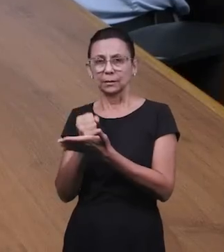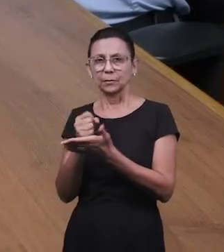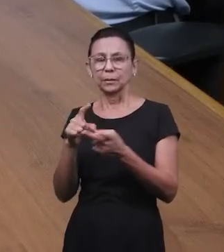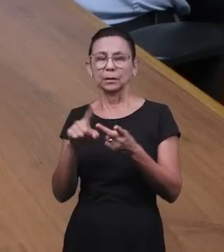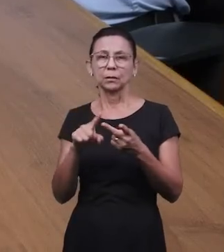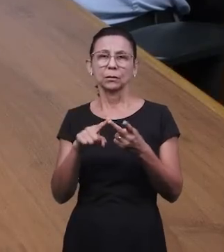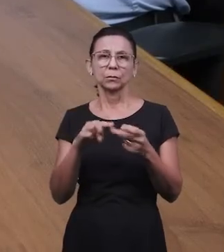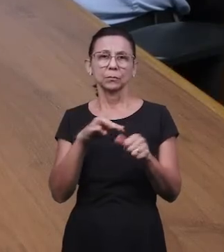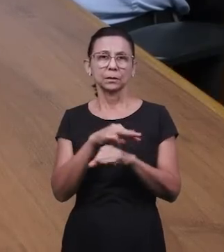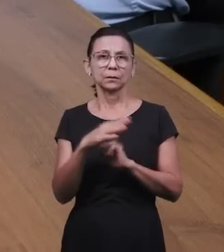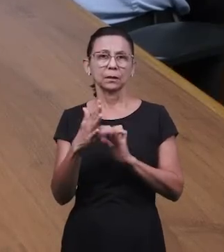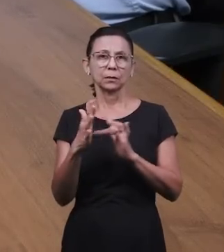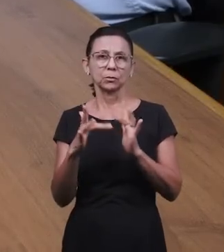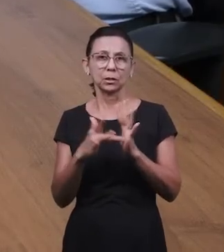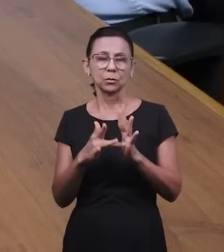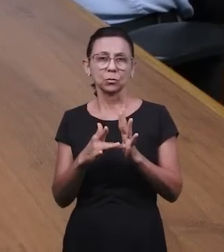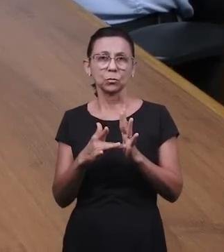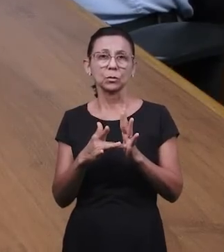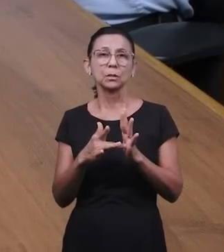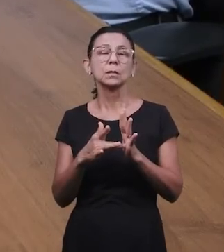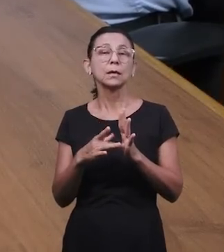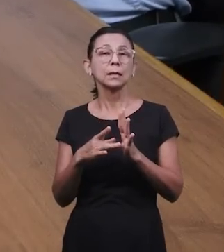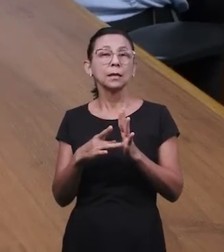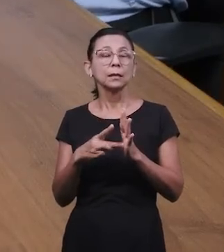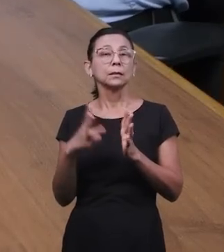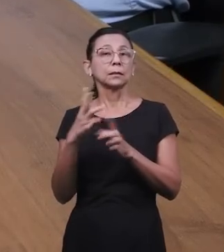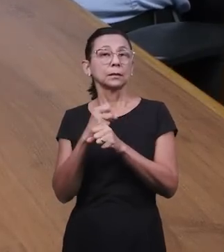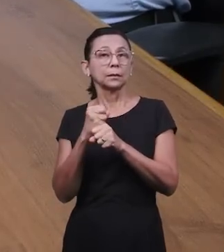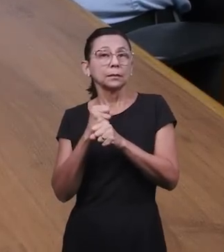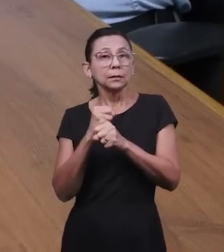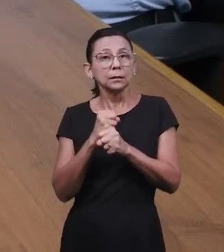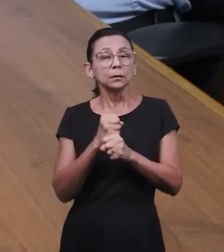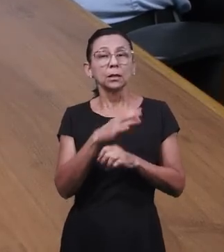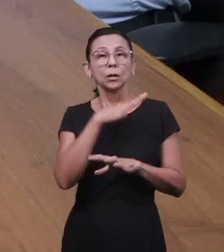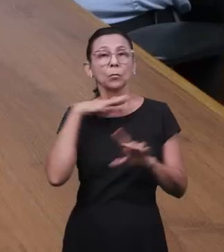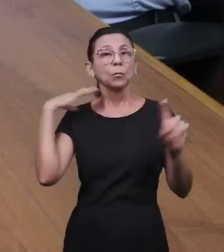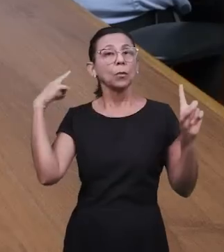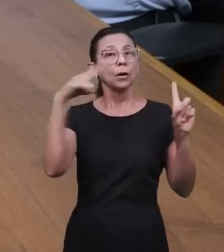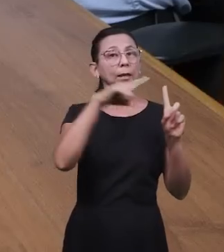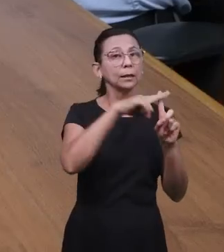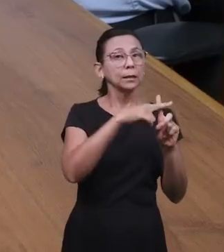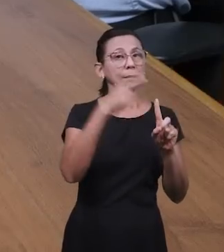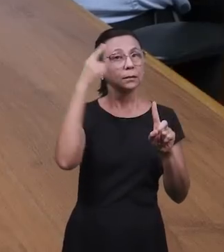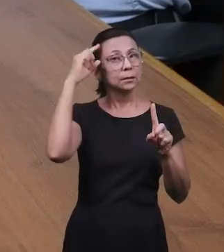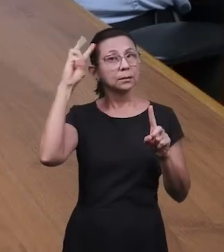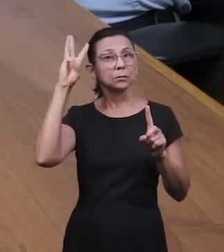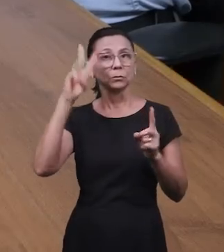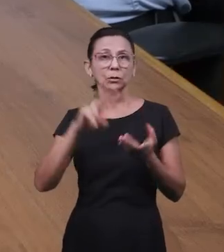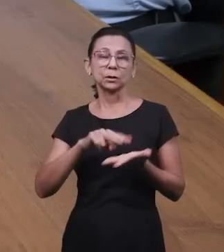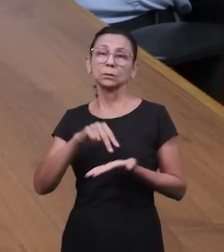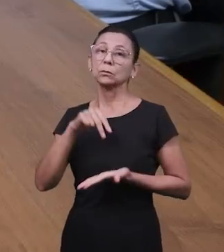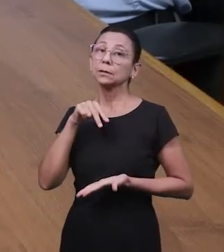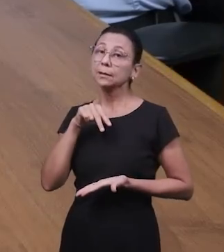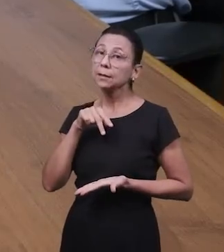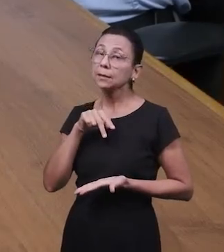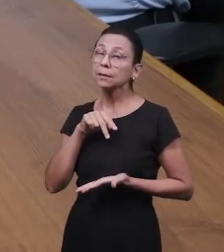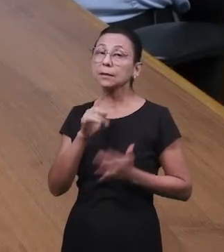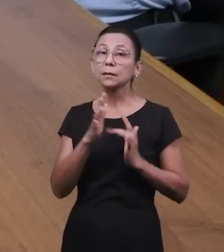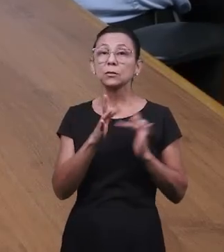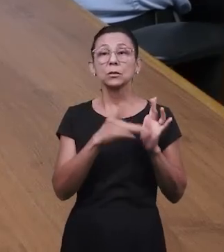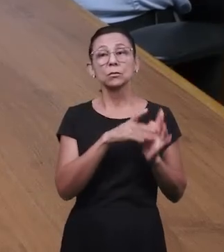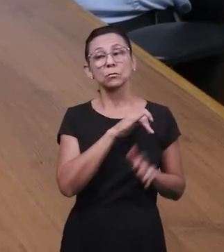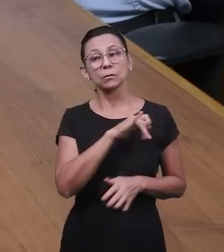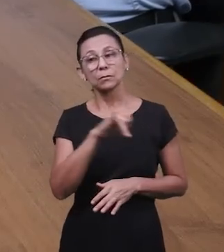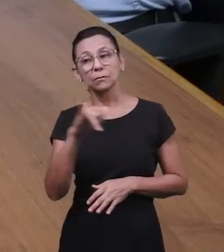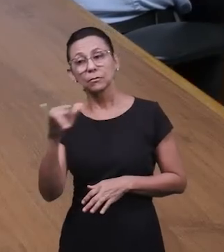anos do seu ministério, depois ele morre na cruz do Calvário, ressuscita ao terceiro dia, encontra alguns discípulos, fala